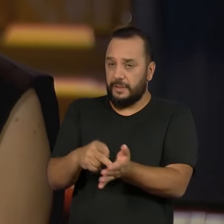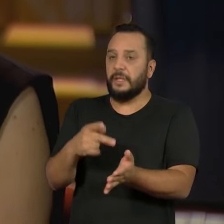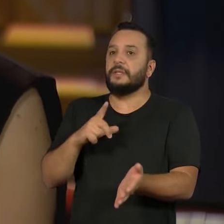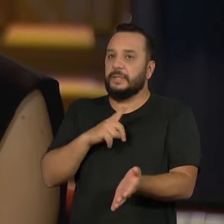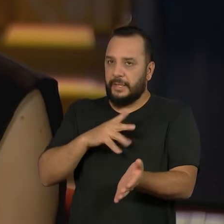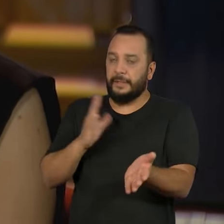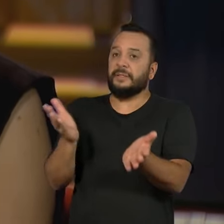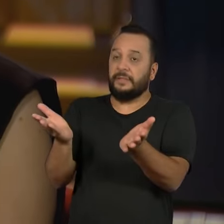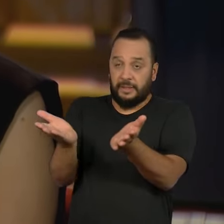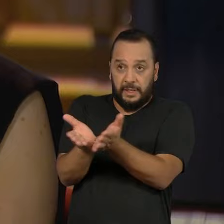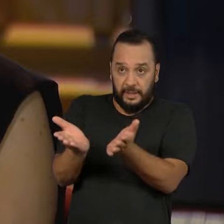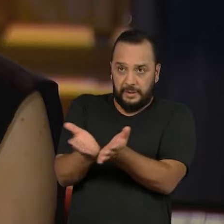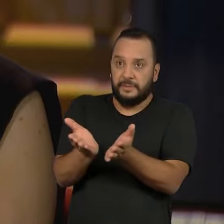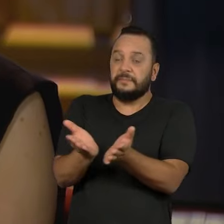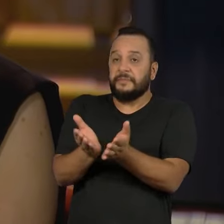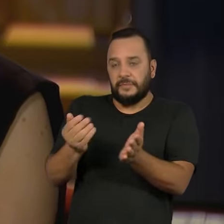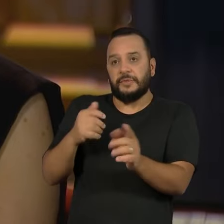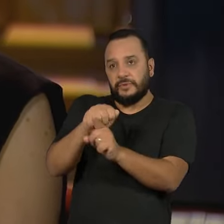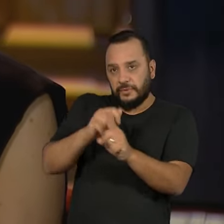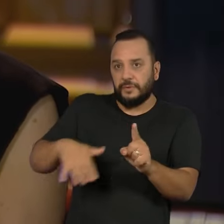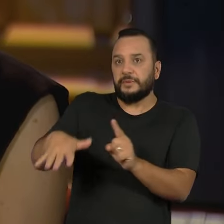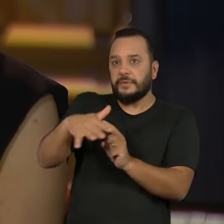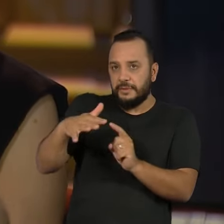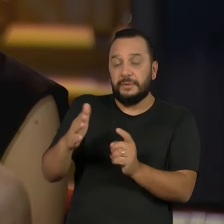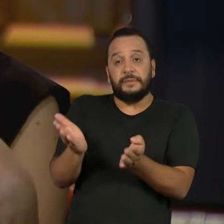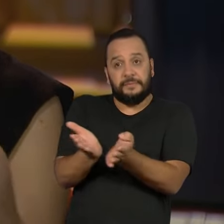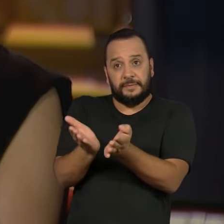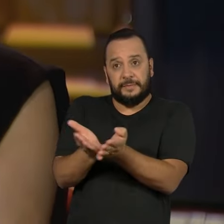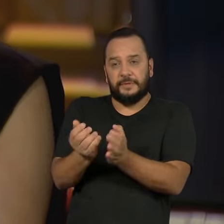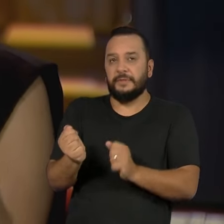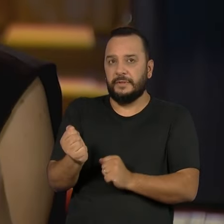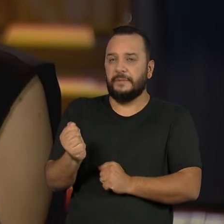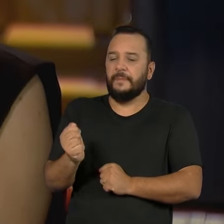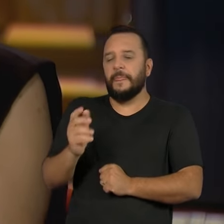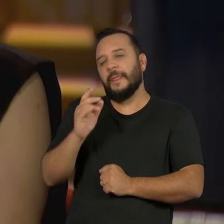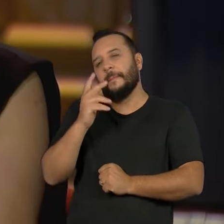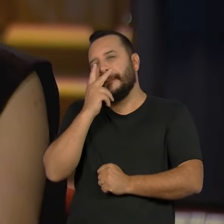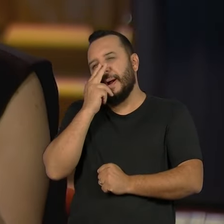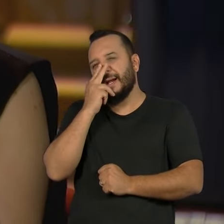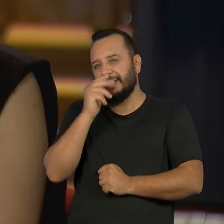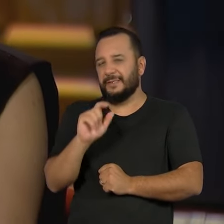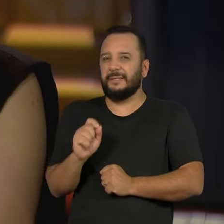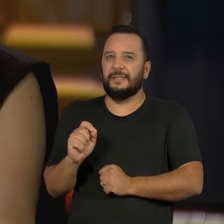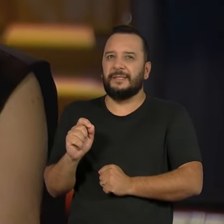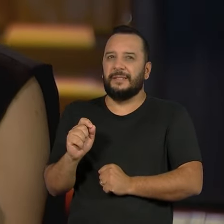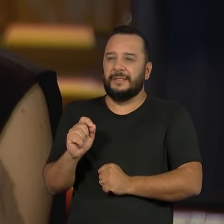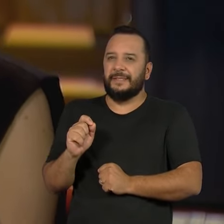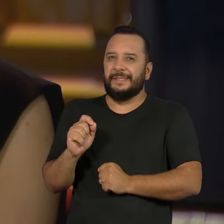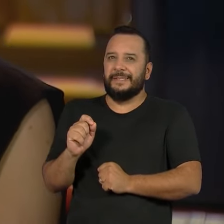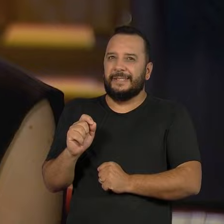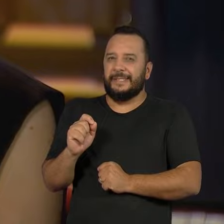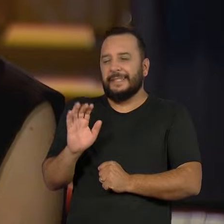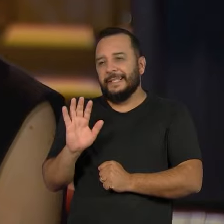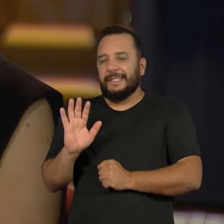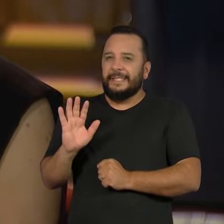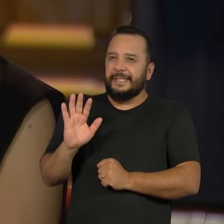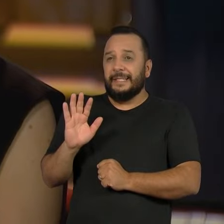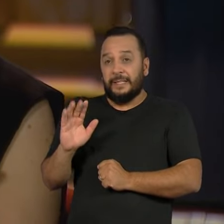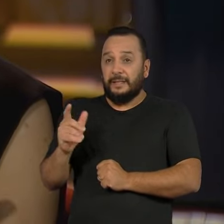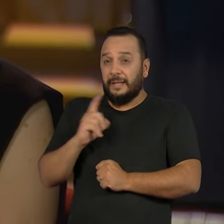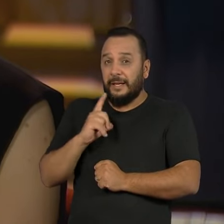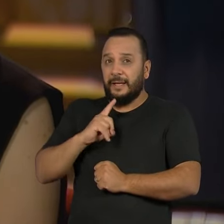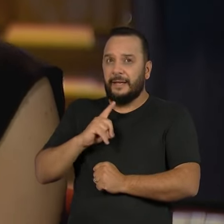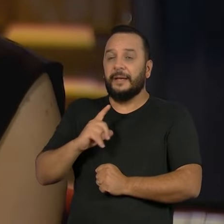fiéis da base da sociedade evangélica Eu costumo chamar eh desse Campo mais intermediário que são os